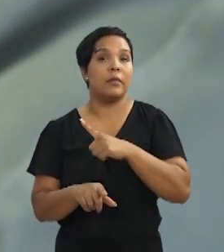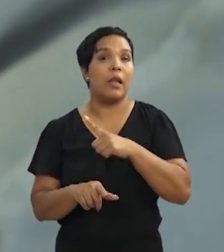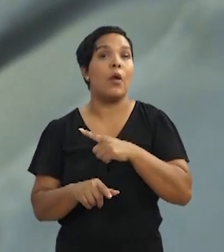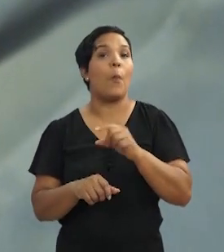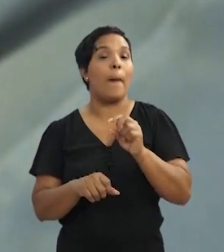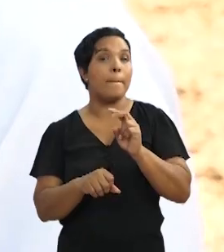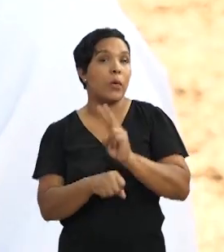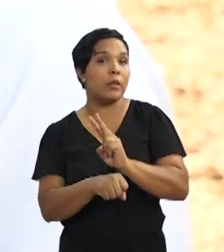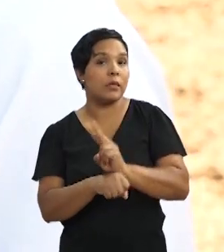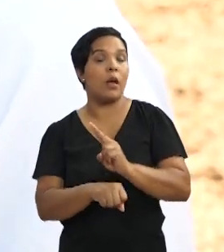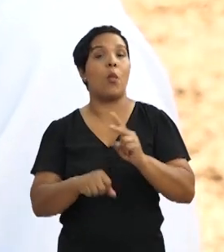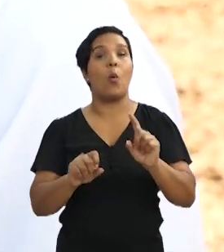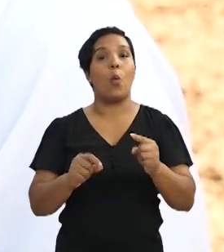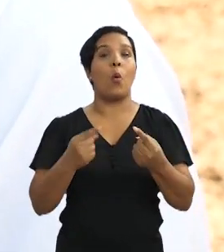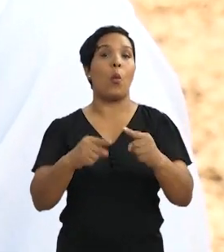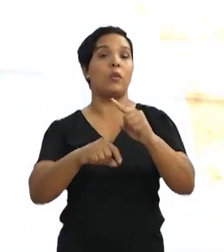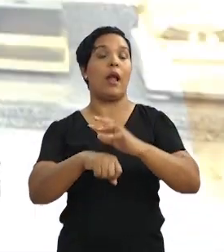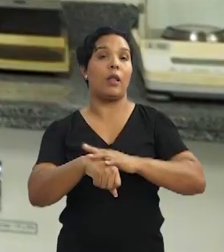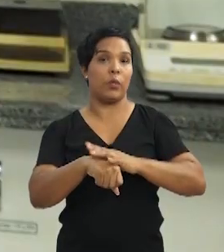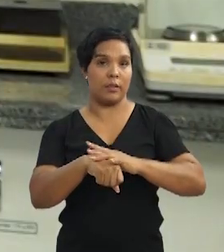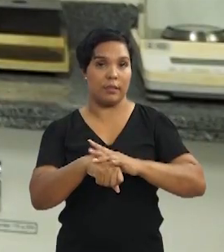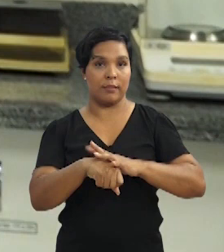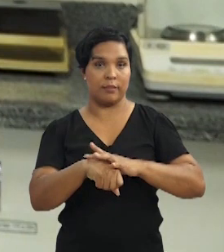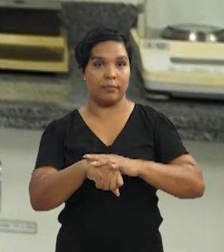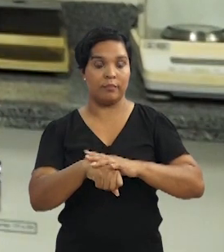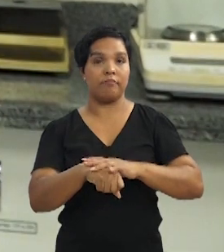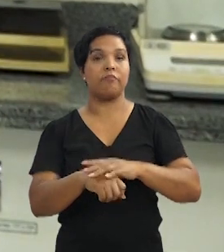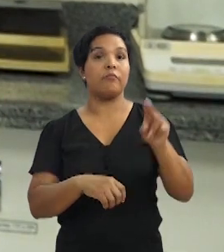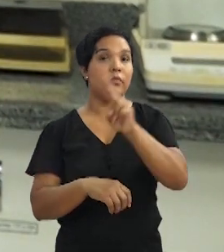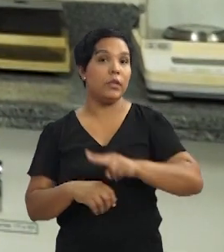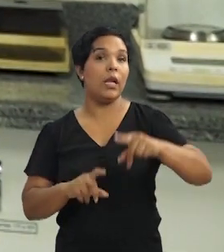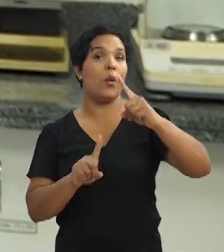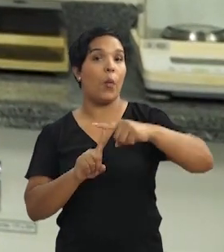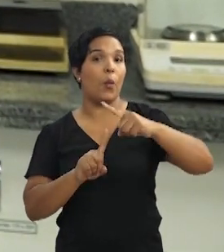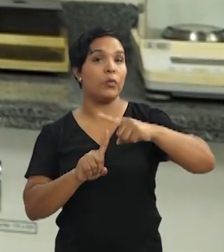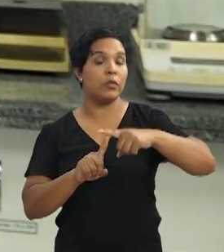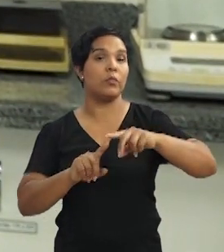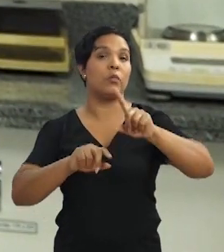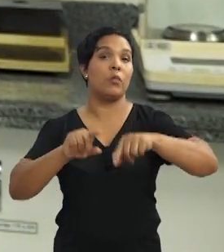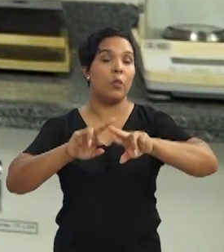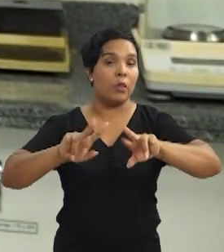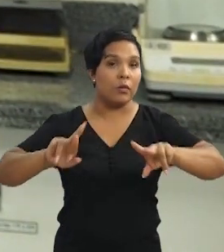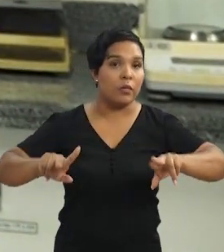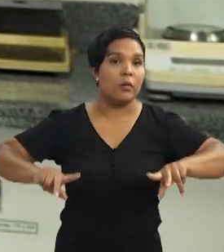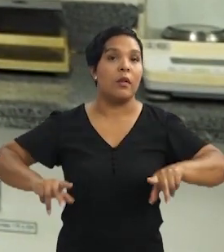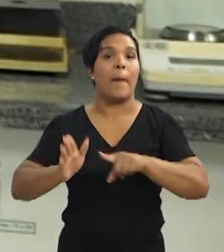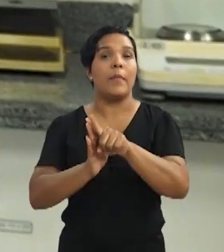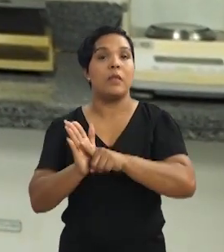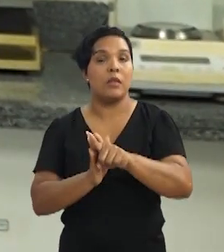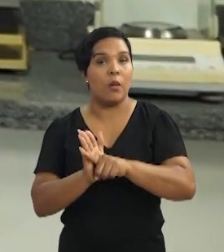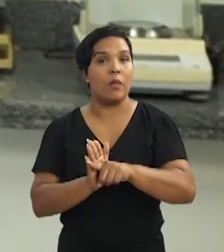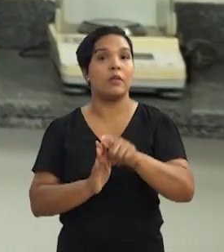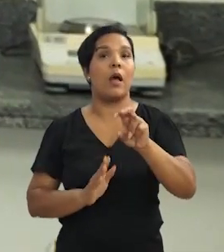promove, consequentemente, uma prevenção dessa doença. Além de usar os extratos pirolenhosos em caprinos e bovinos,